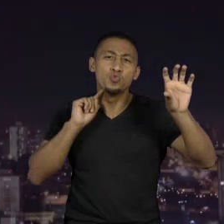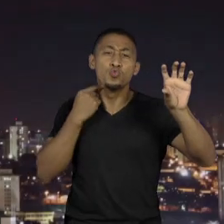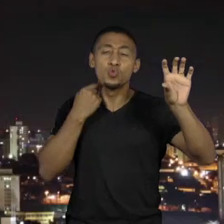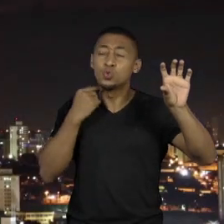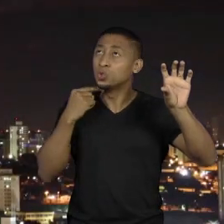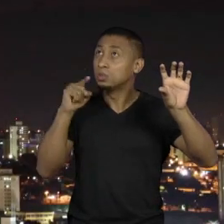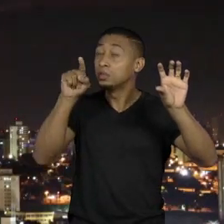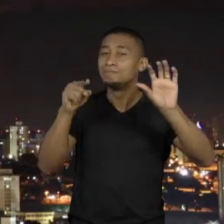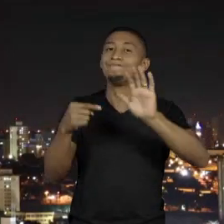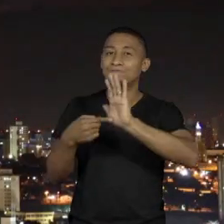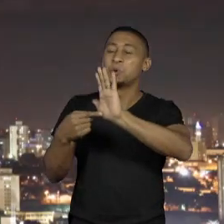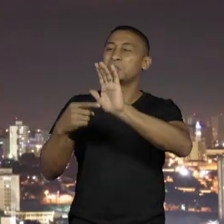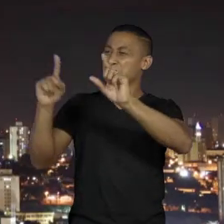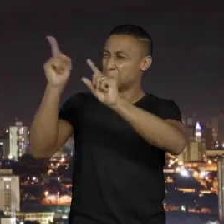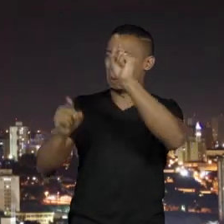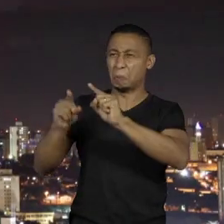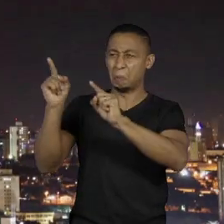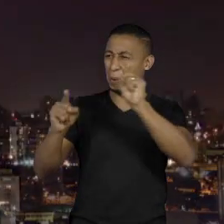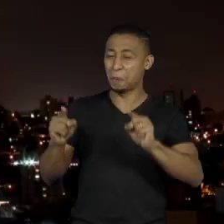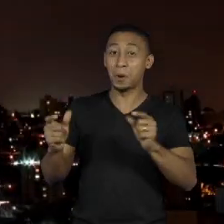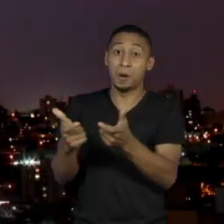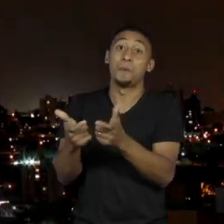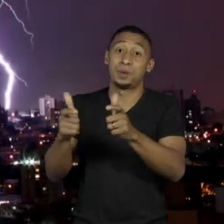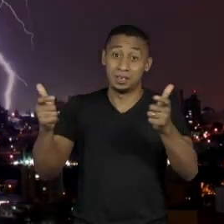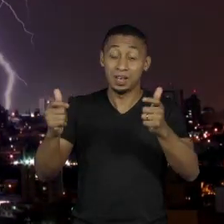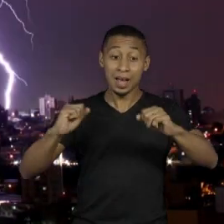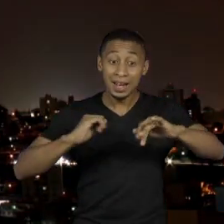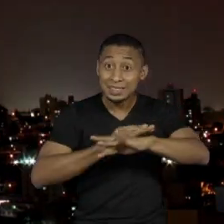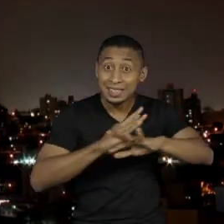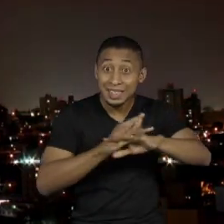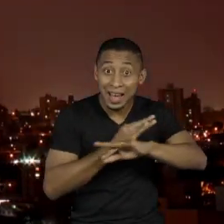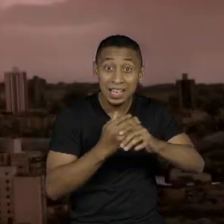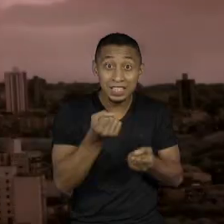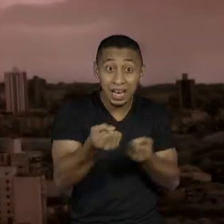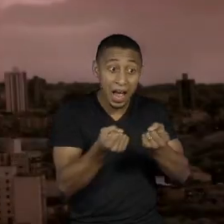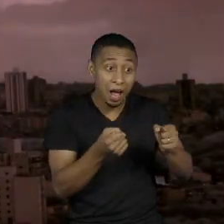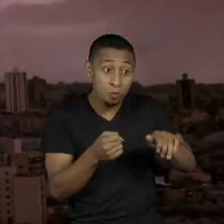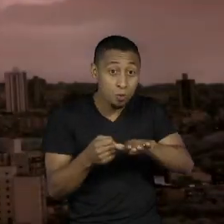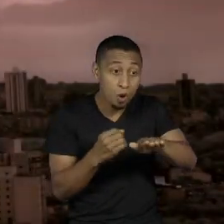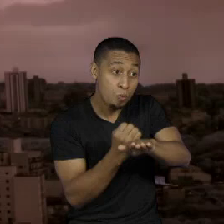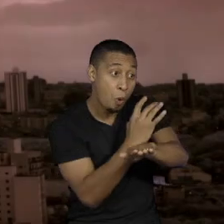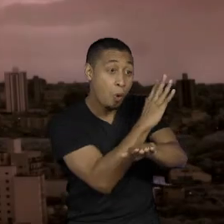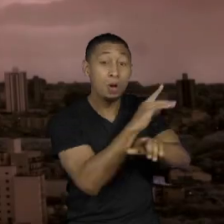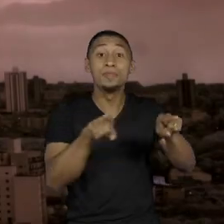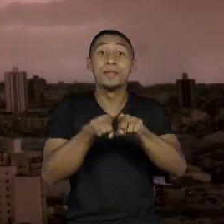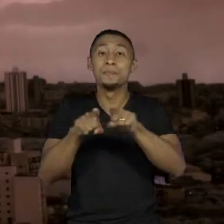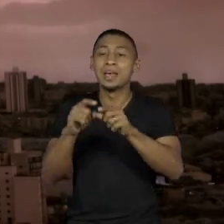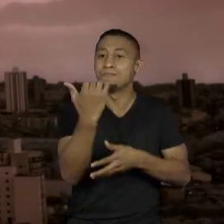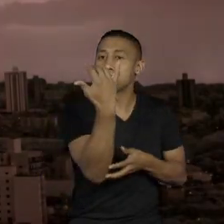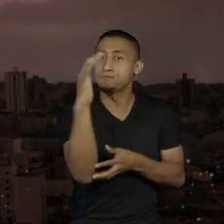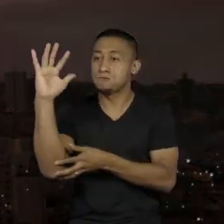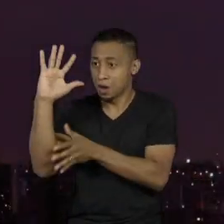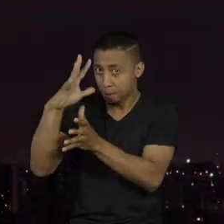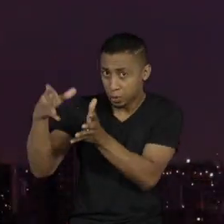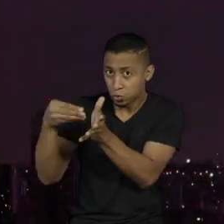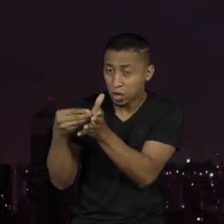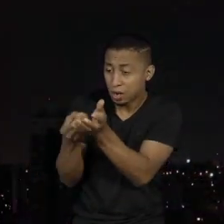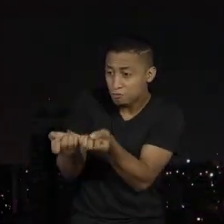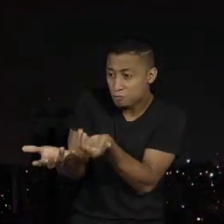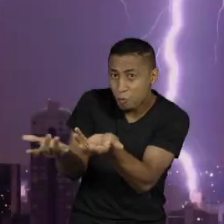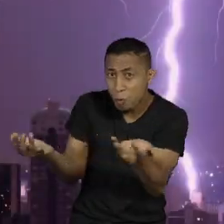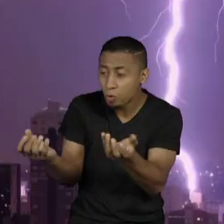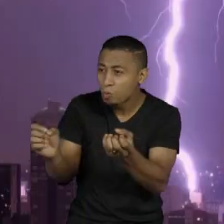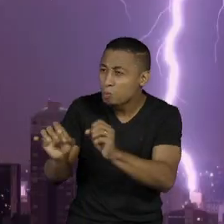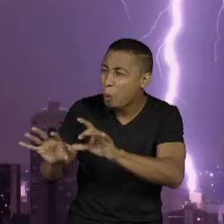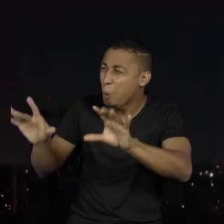raios. Tanto a poluição urbana quanto a poluição de queimadas, como por exemplo na Amazônia. Os detalhes do fenômeno, da